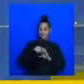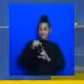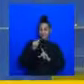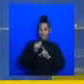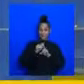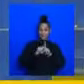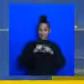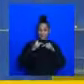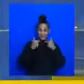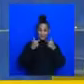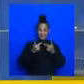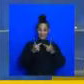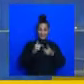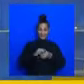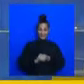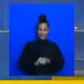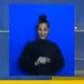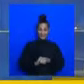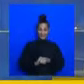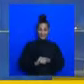Sorteio do mês da sorte.